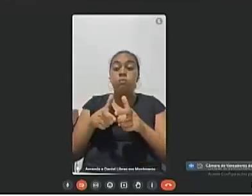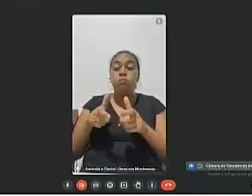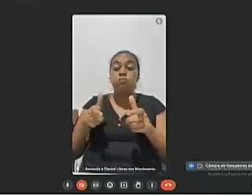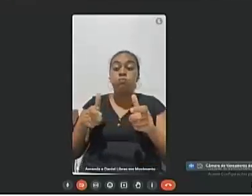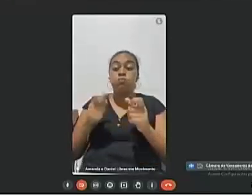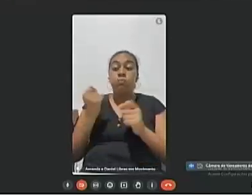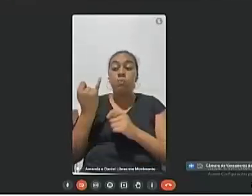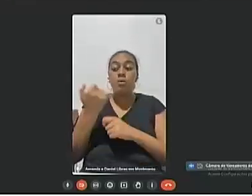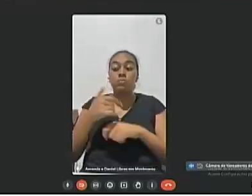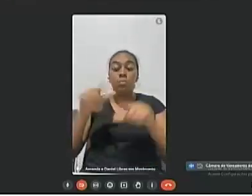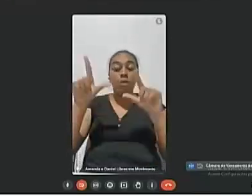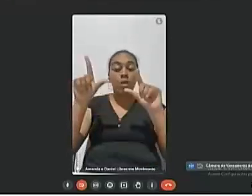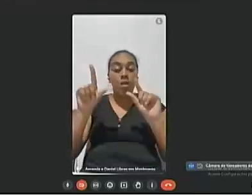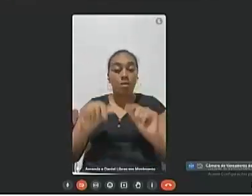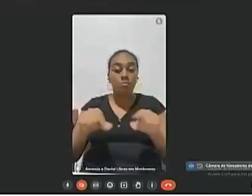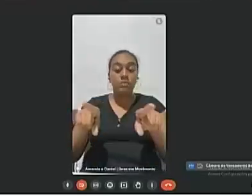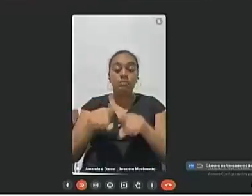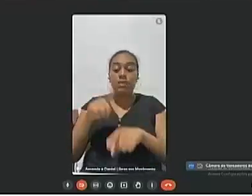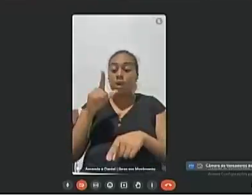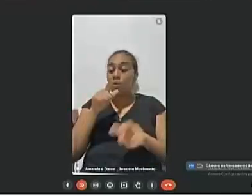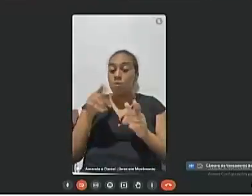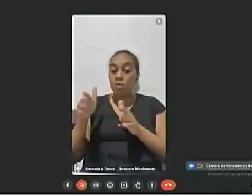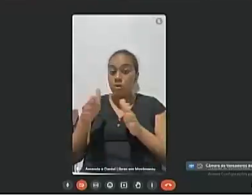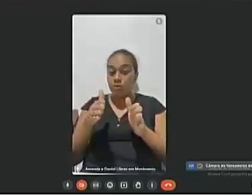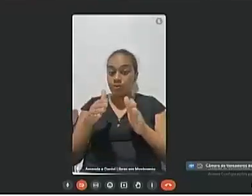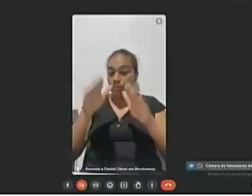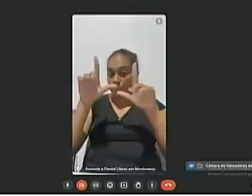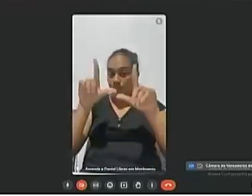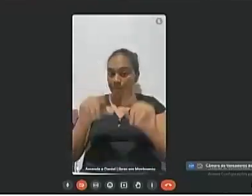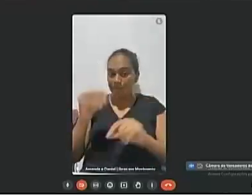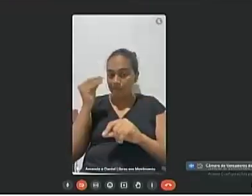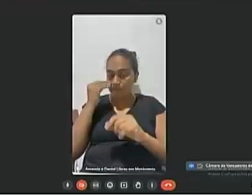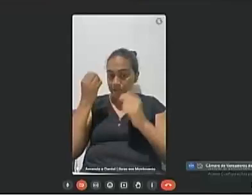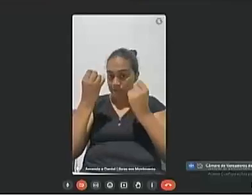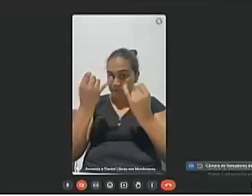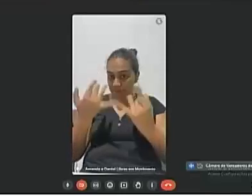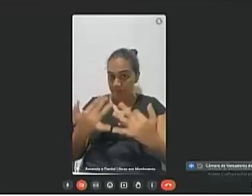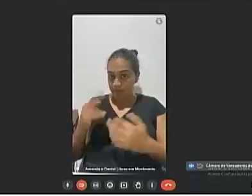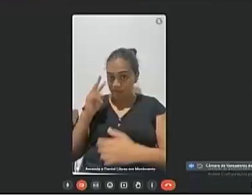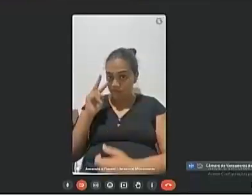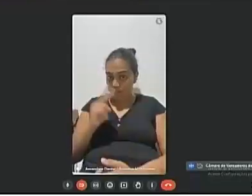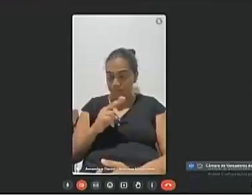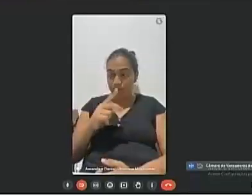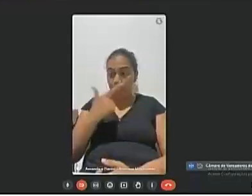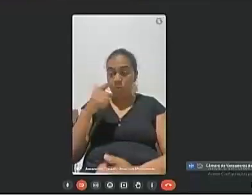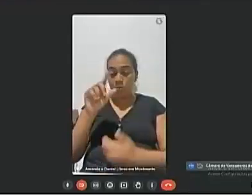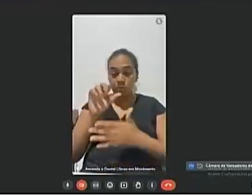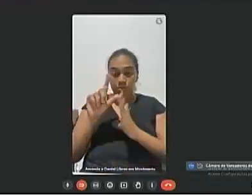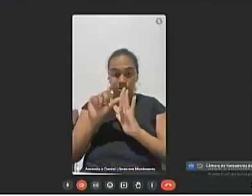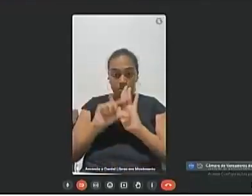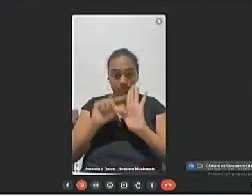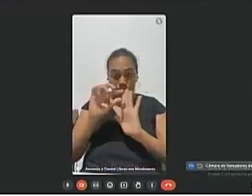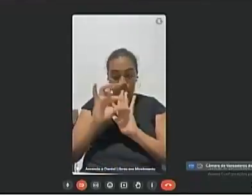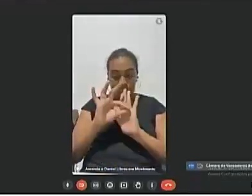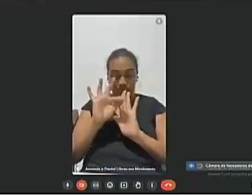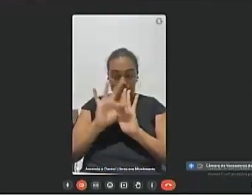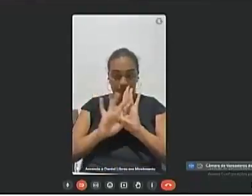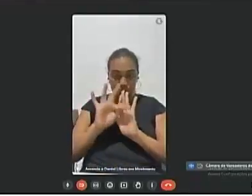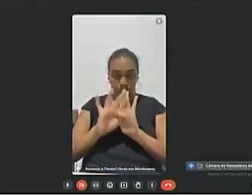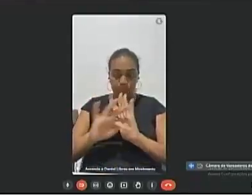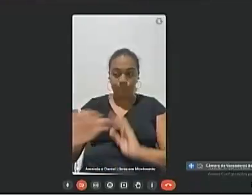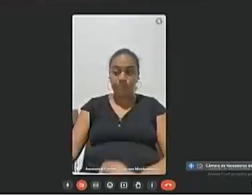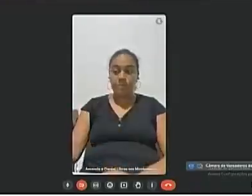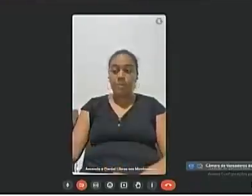quedas e diminuir o nível do rio. Vou tentar explicar isso aqui no próximo texto aqui, né?